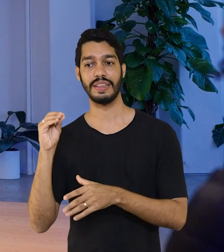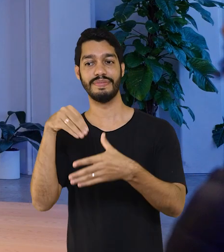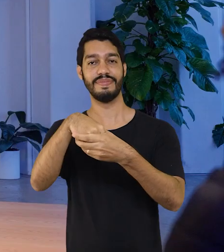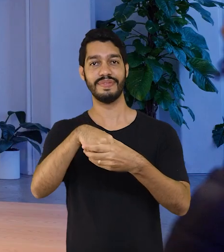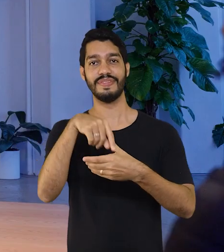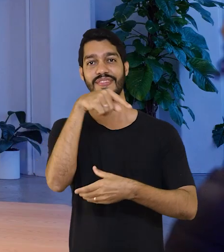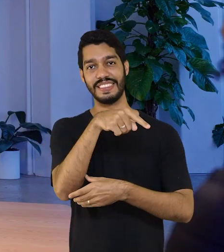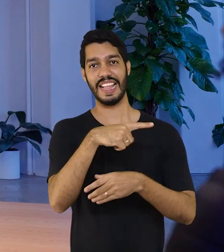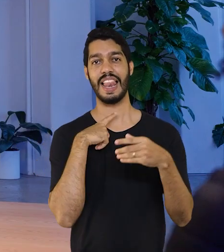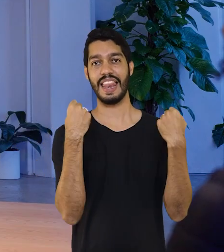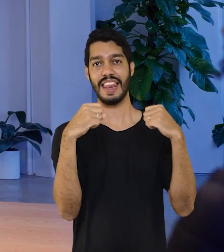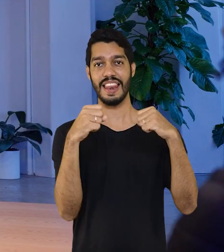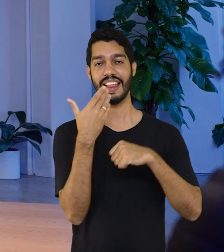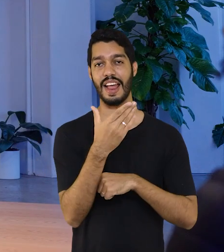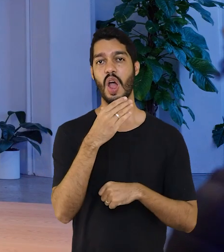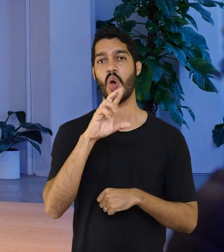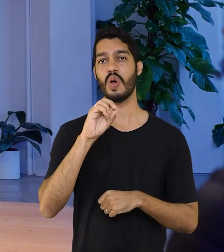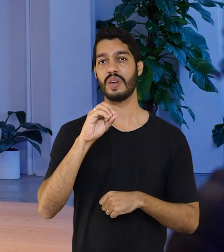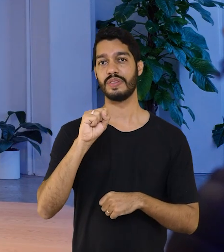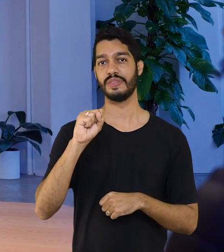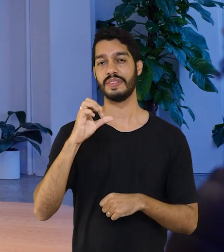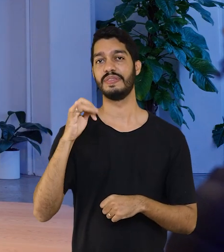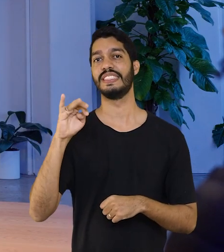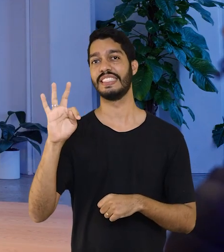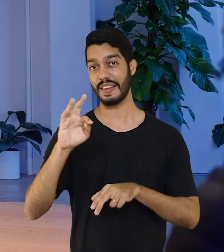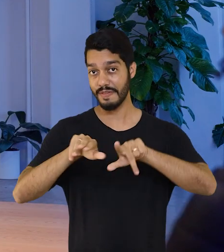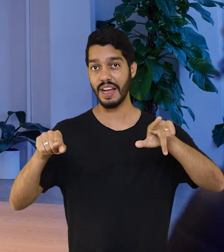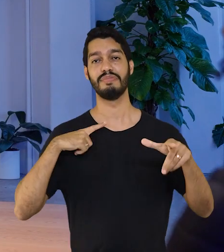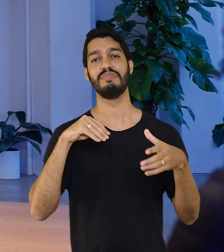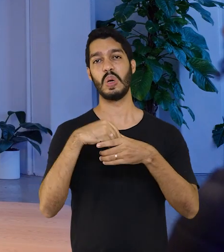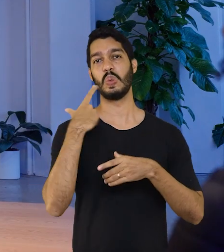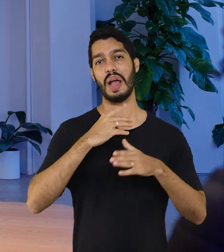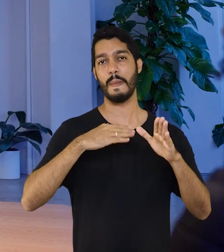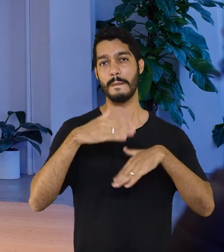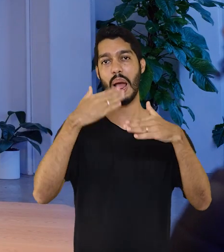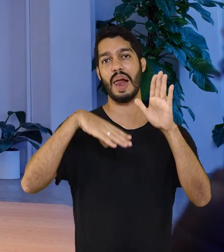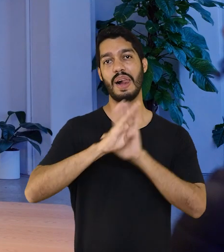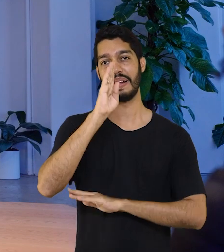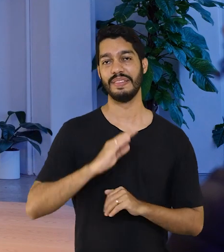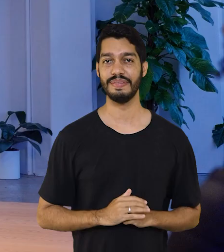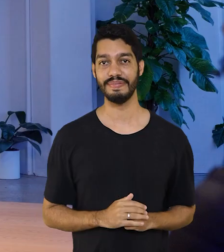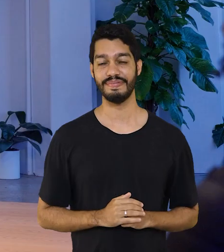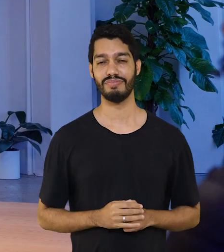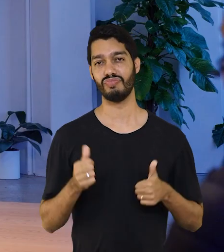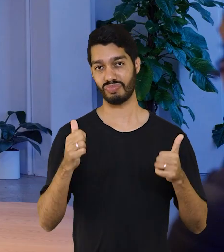crossfit e cresceu dali, enfim. Esses são alguns exemplos disso tudo que a gente está falando.